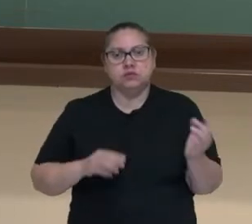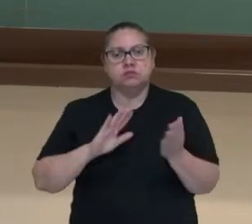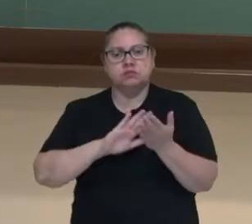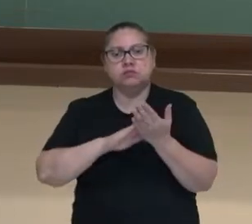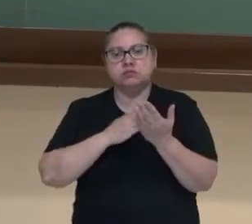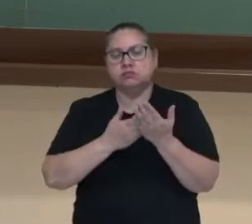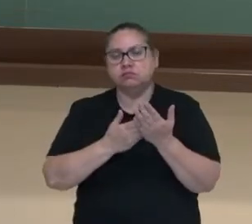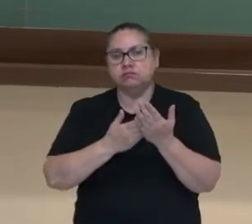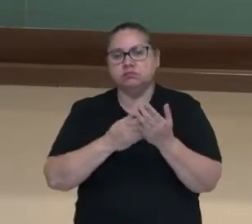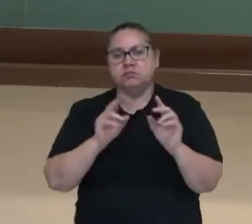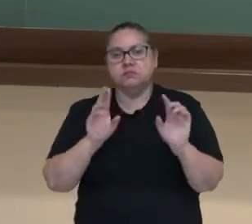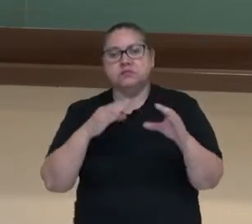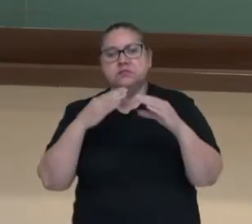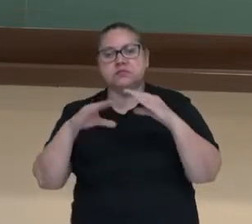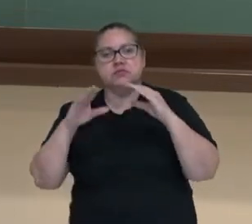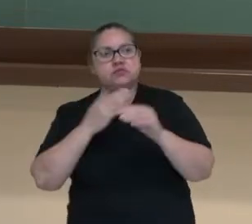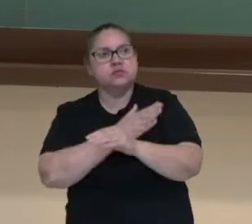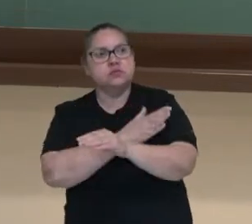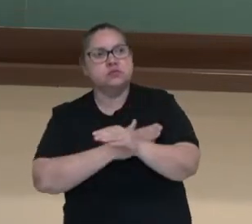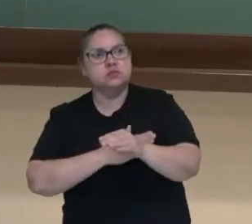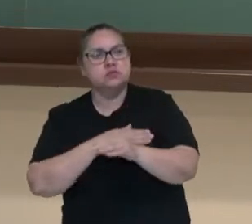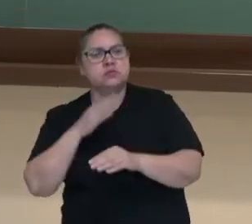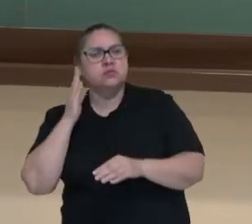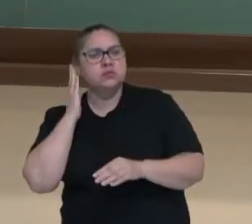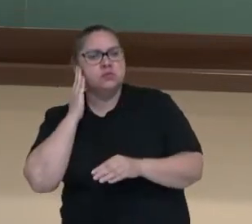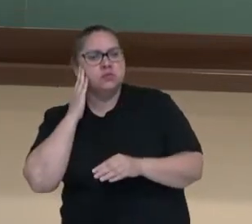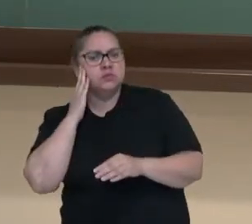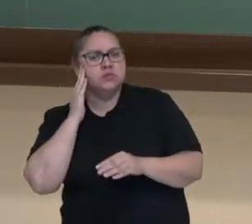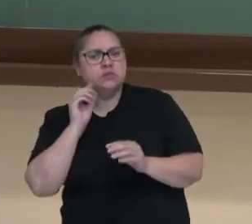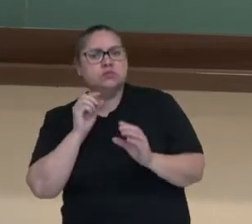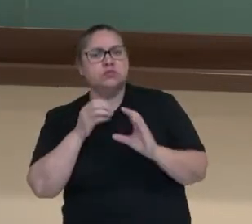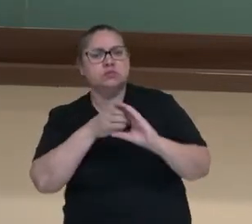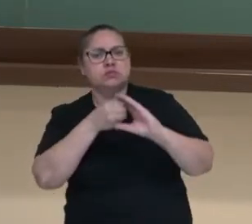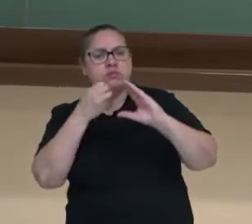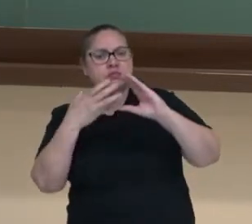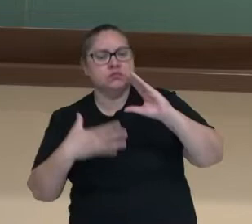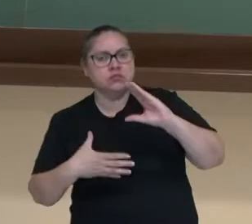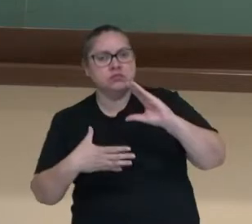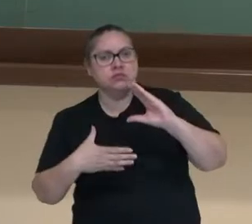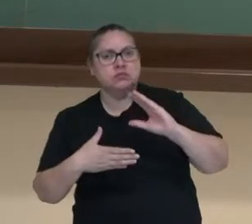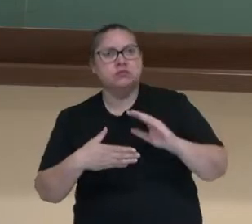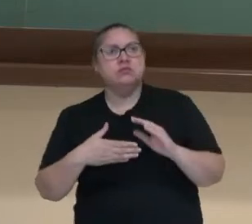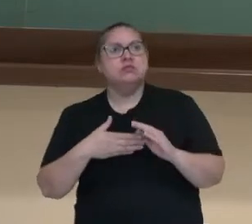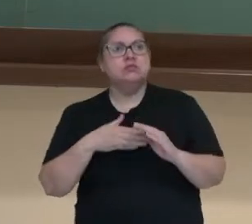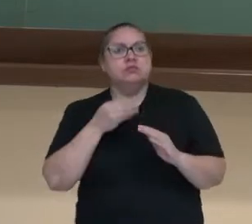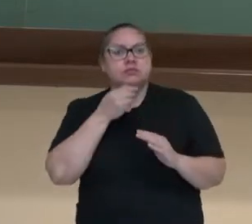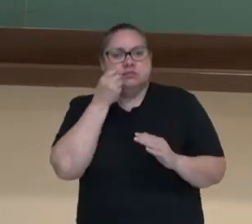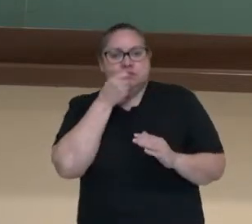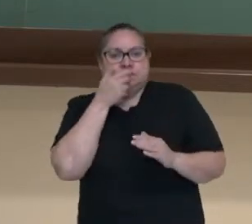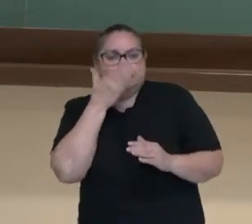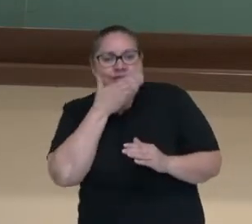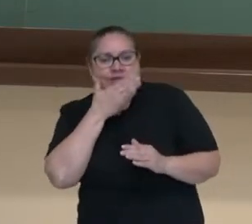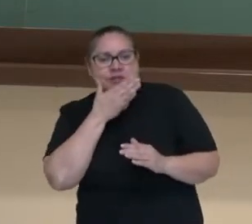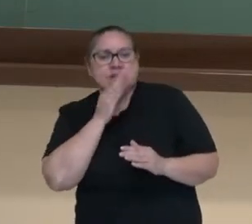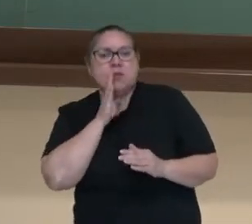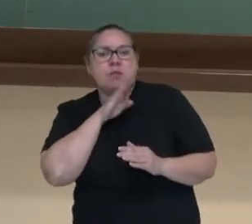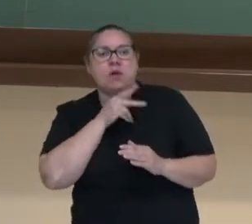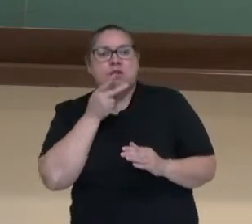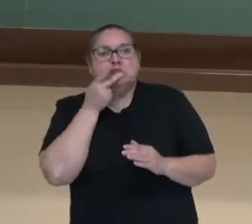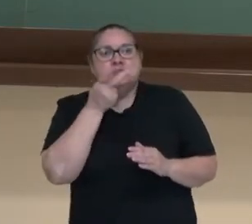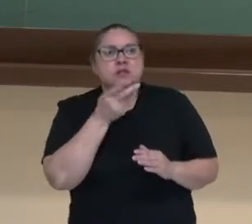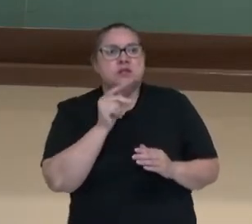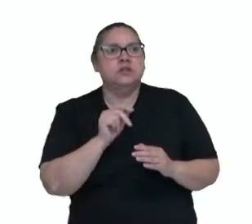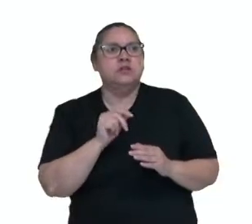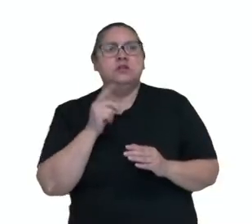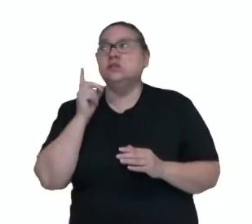cantigas medievais, reconhecer as características das cantigas satíricas de escárnio e maldizer.